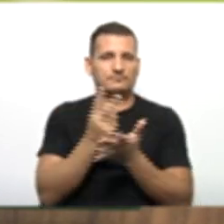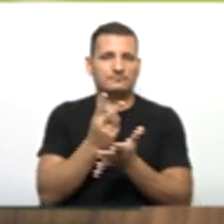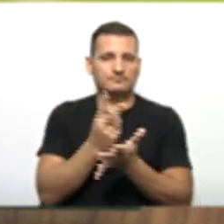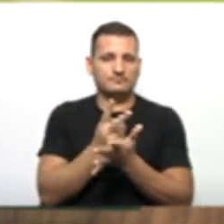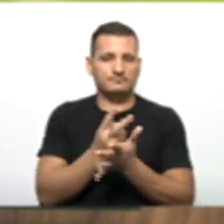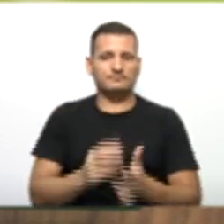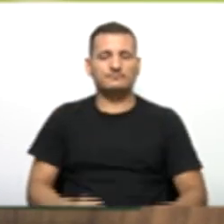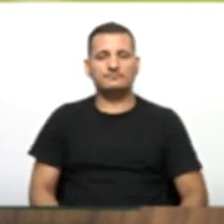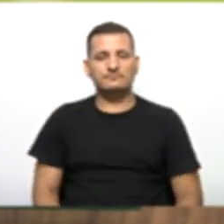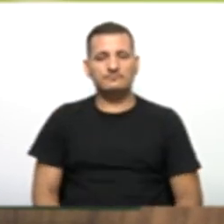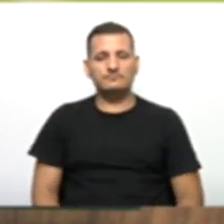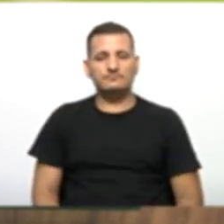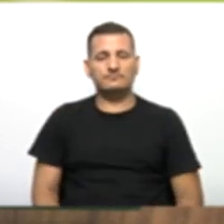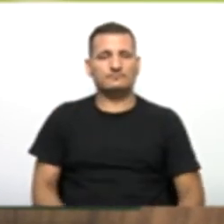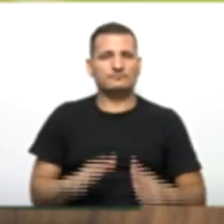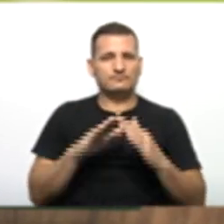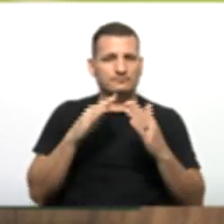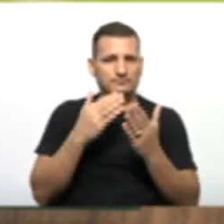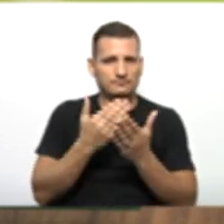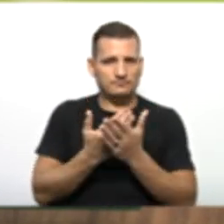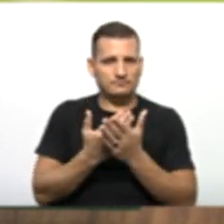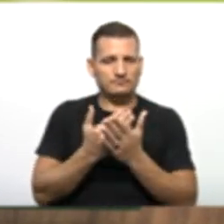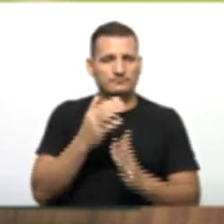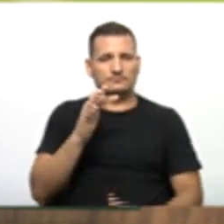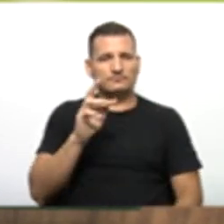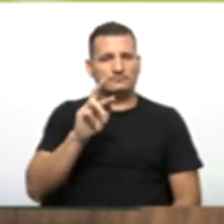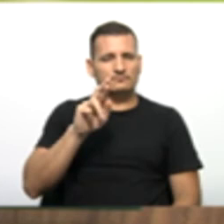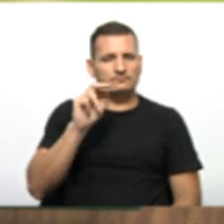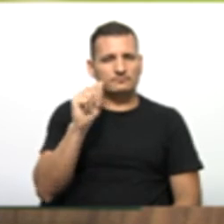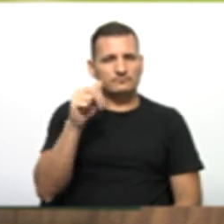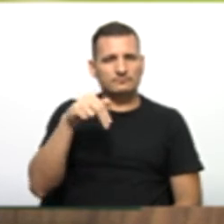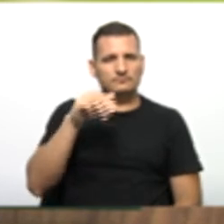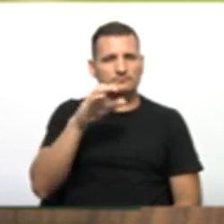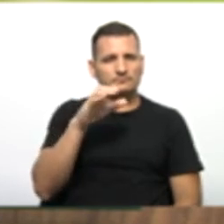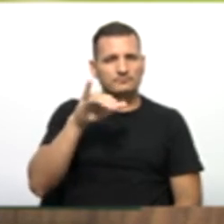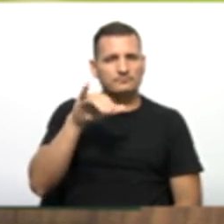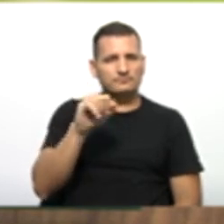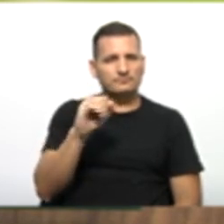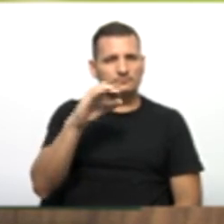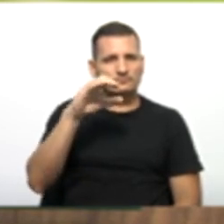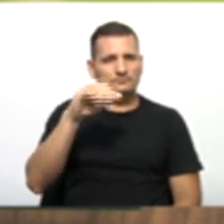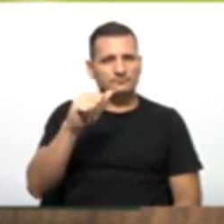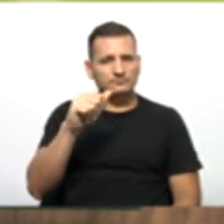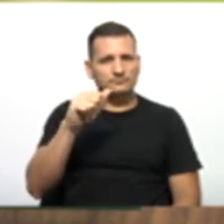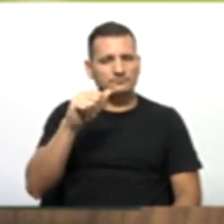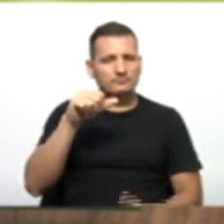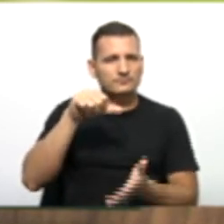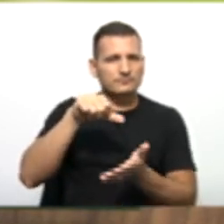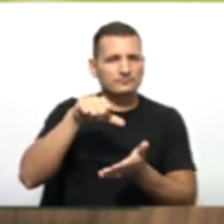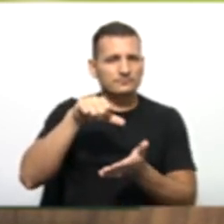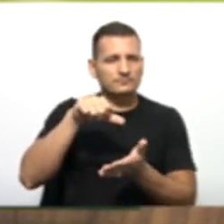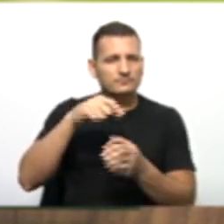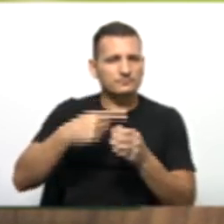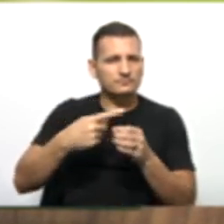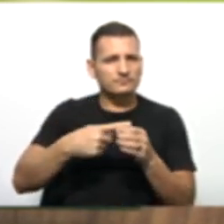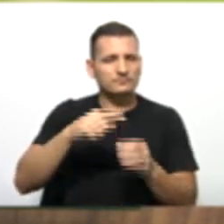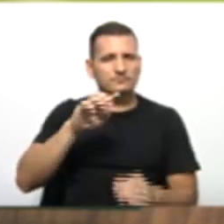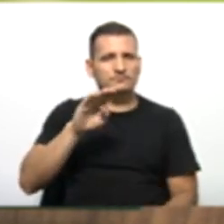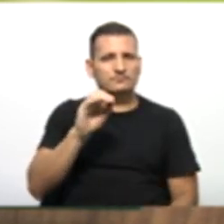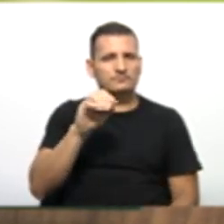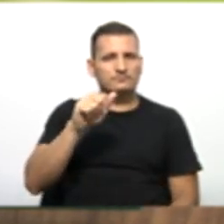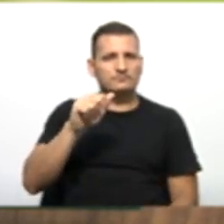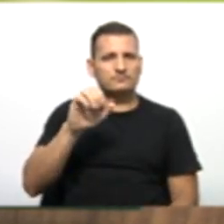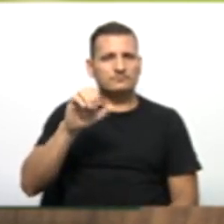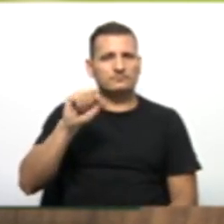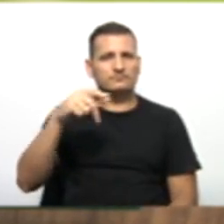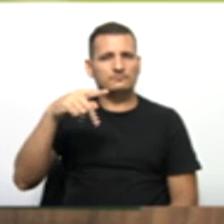tá? Escola Francisca Martendal, Distrito de Boa Esperança. As alunas